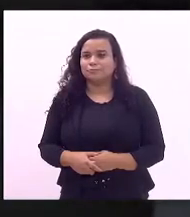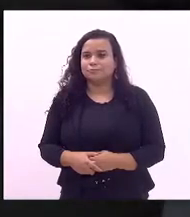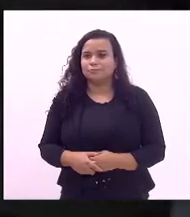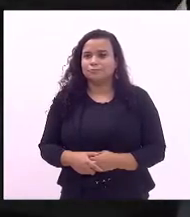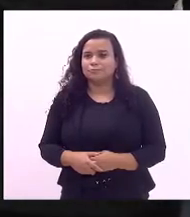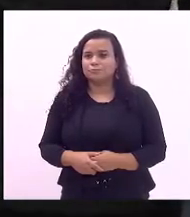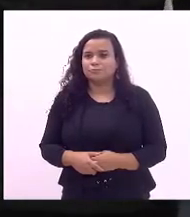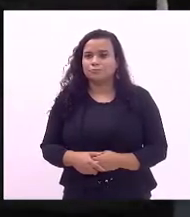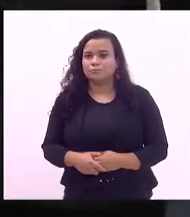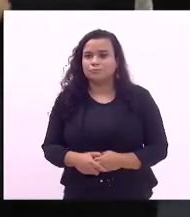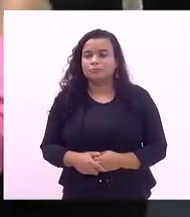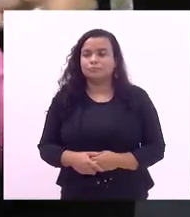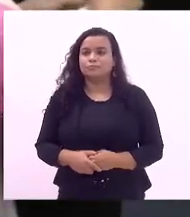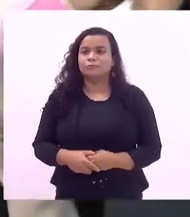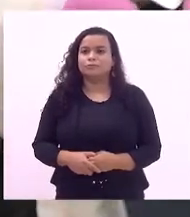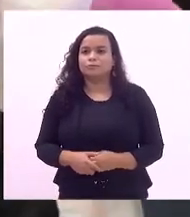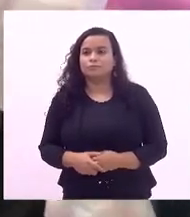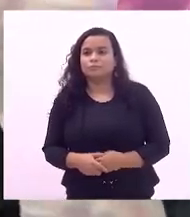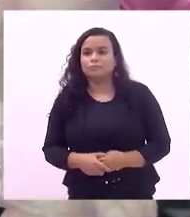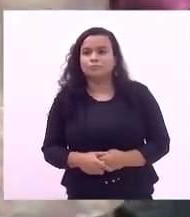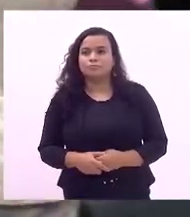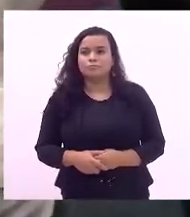E aí